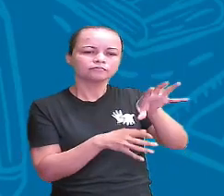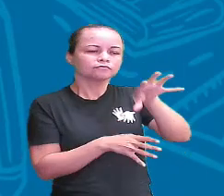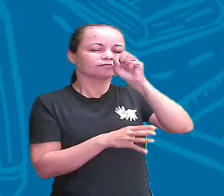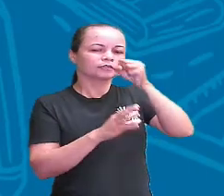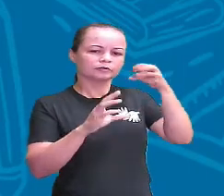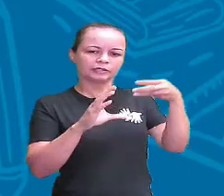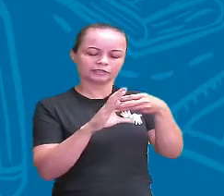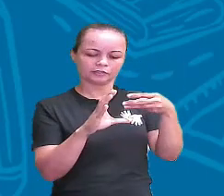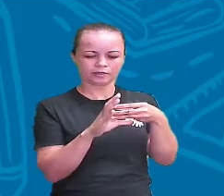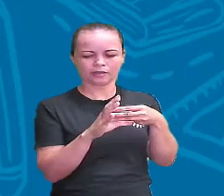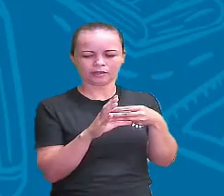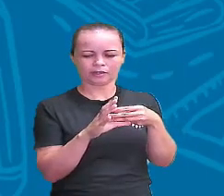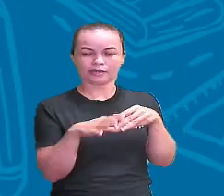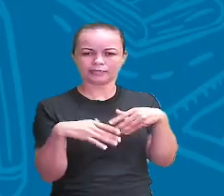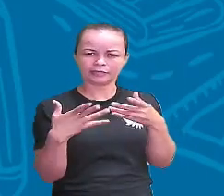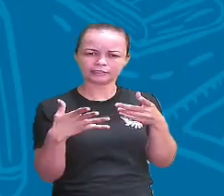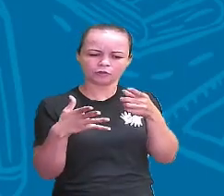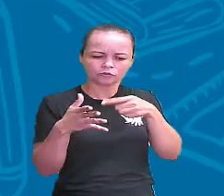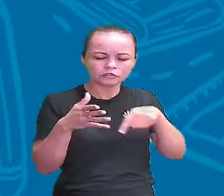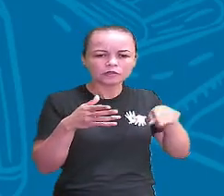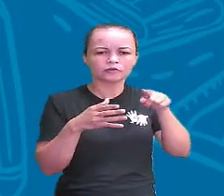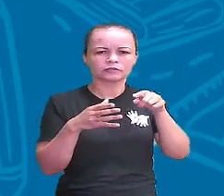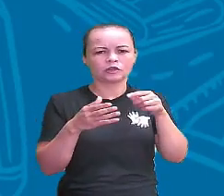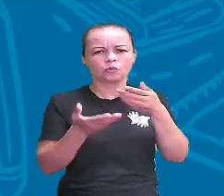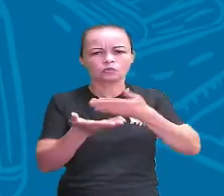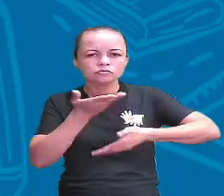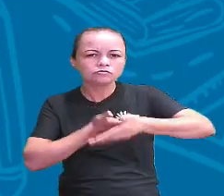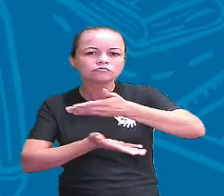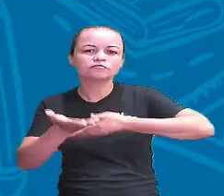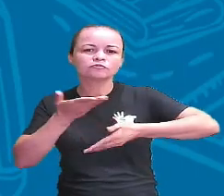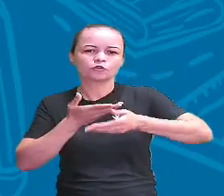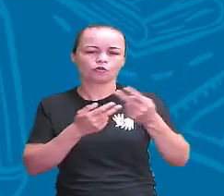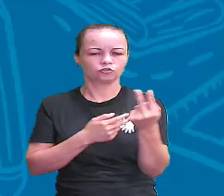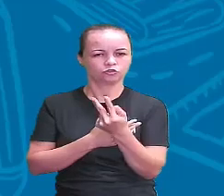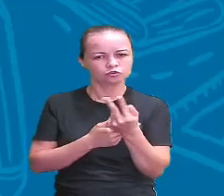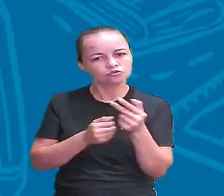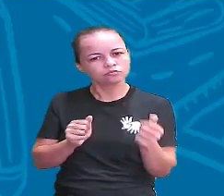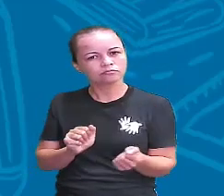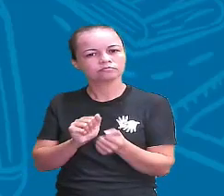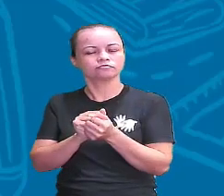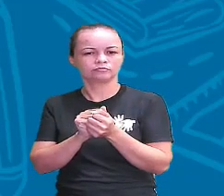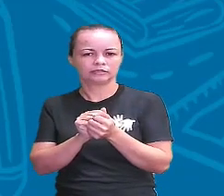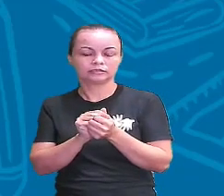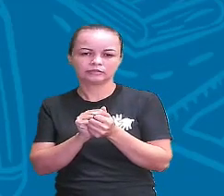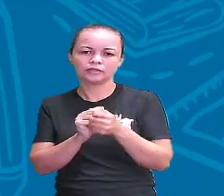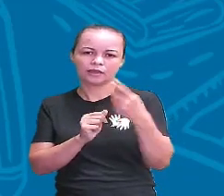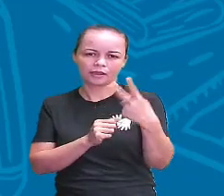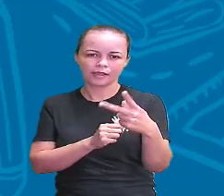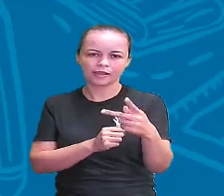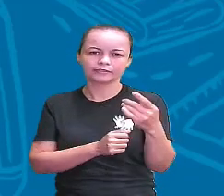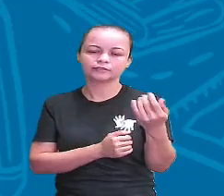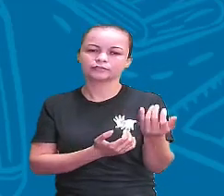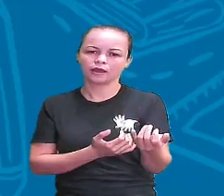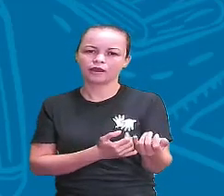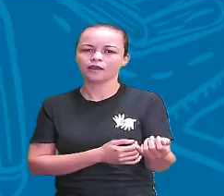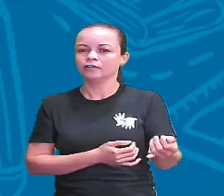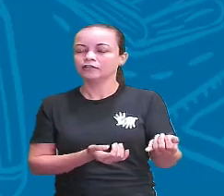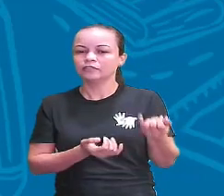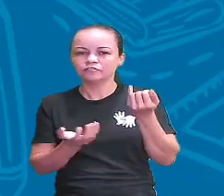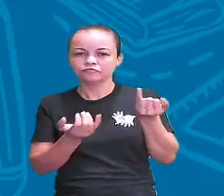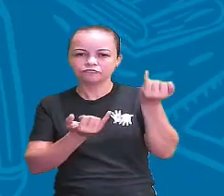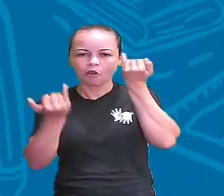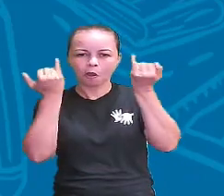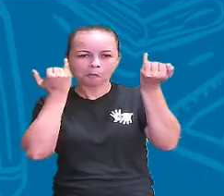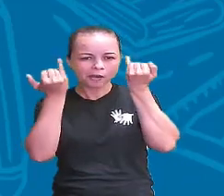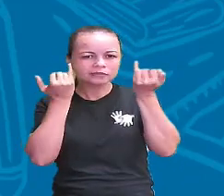respiração celular, não tem como a gente não pensar em fotossíntese. Guarda essas informações porque faz toda a diferença. Não esquece disso, porque é